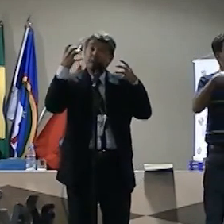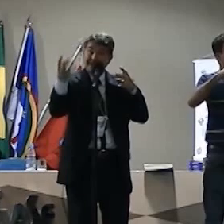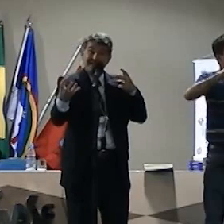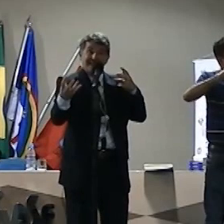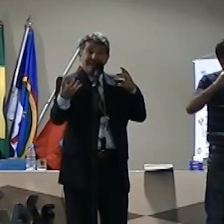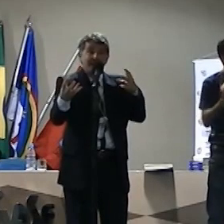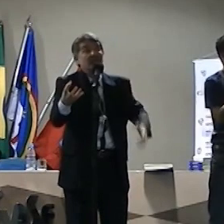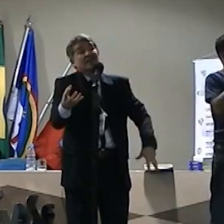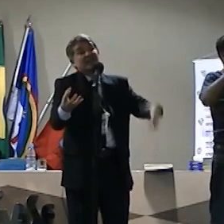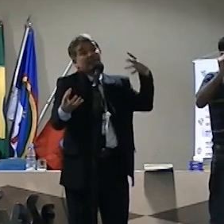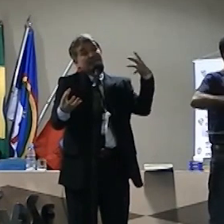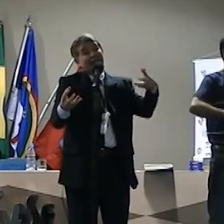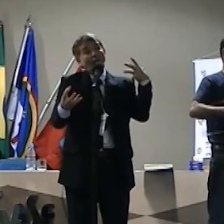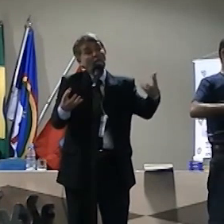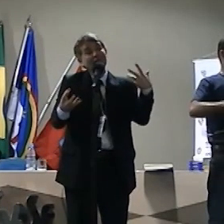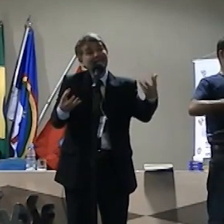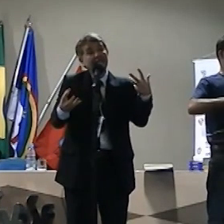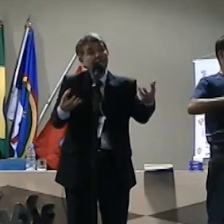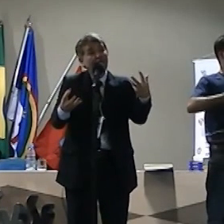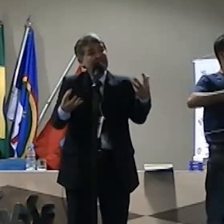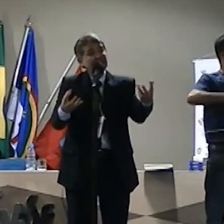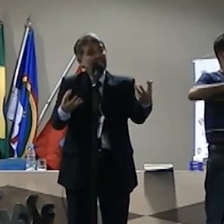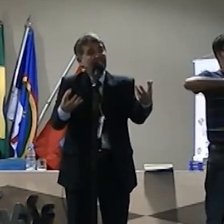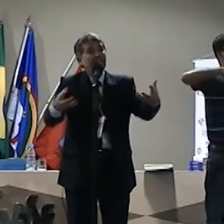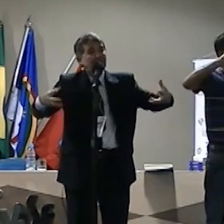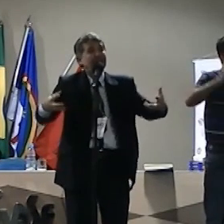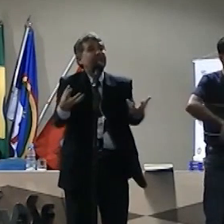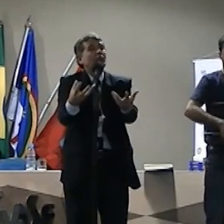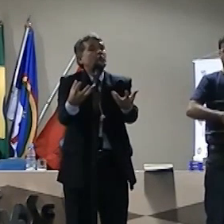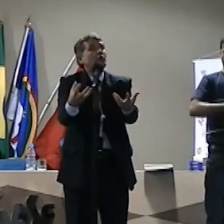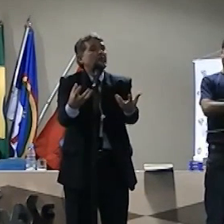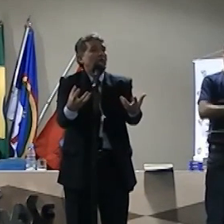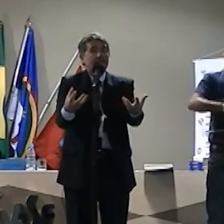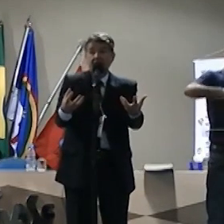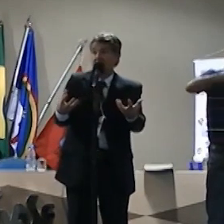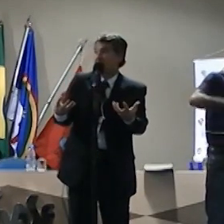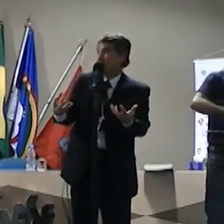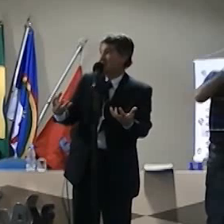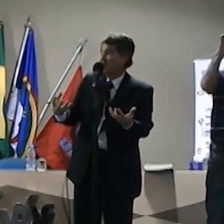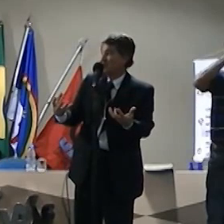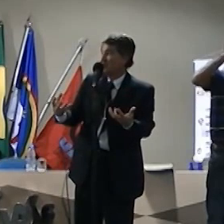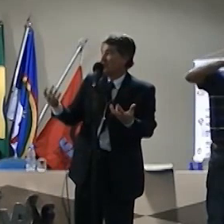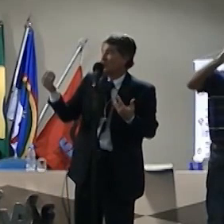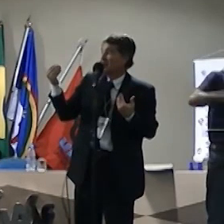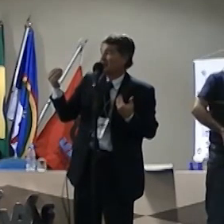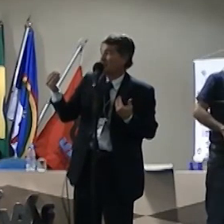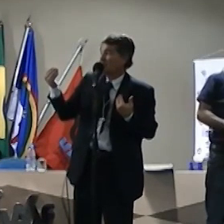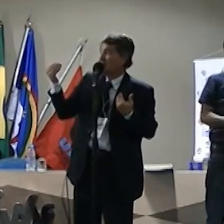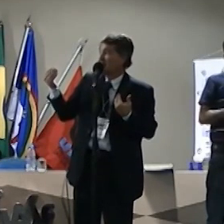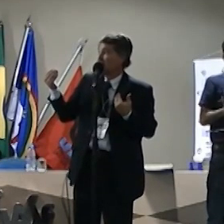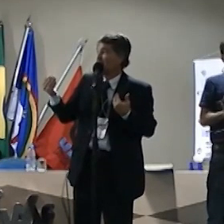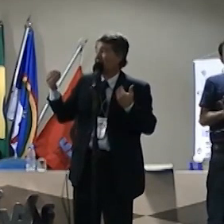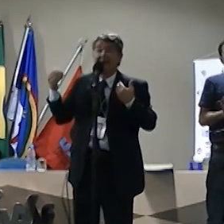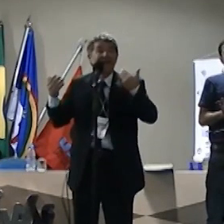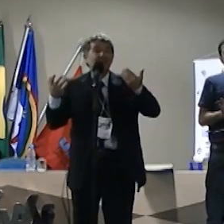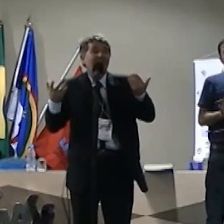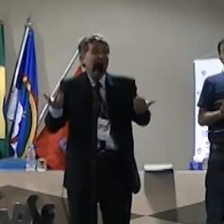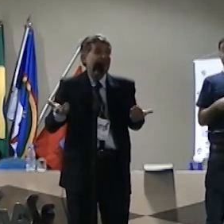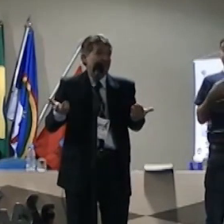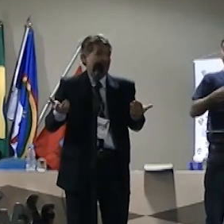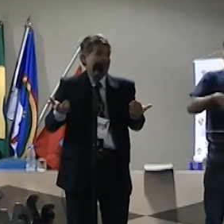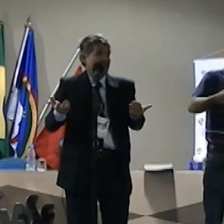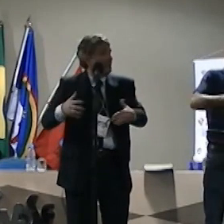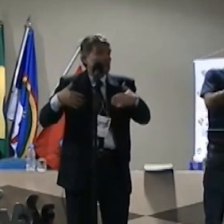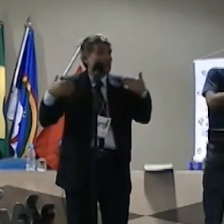ela tem potencialidade, vai depender da oportunidade que for oferecida para ela, para poder então construir cognição e aprendizagem. Então a criança surda precisa ser preparada para